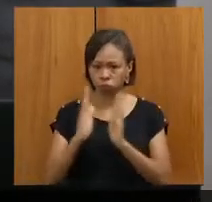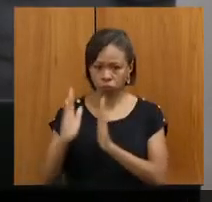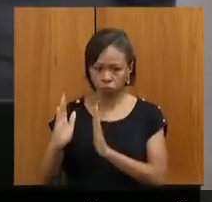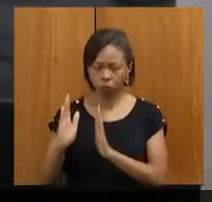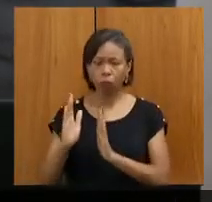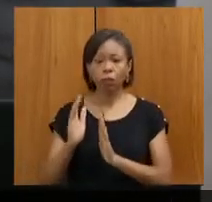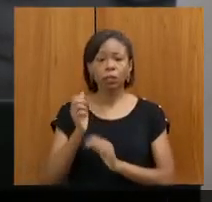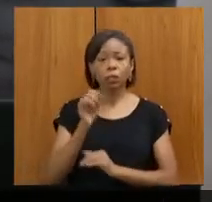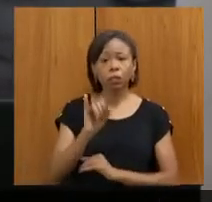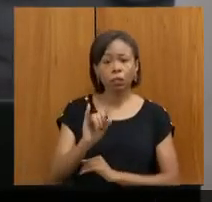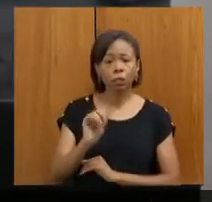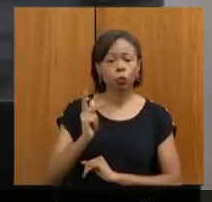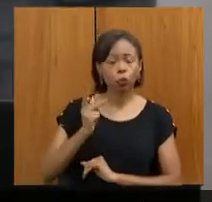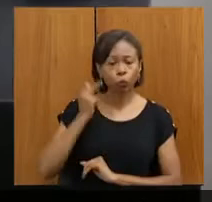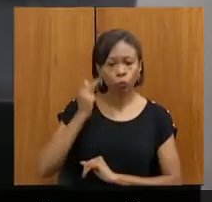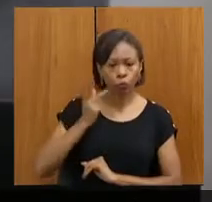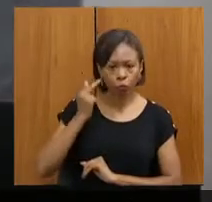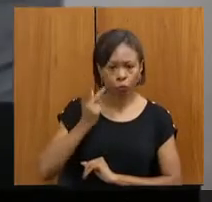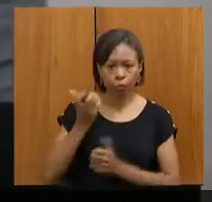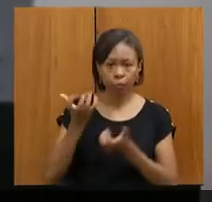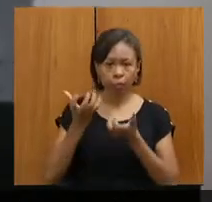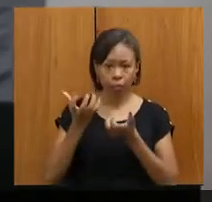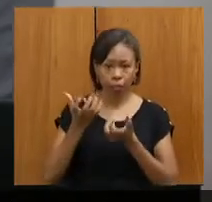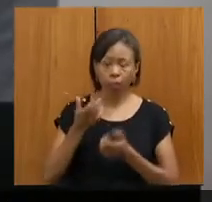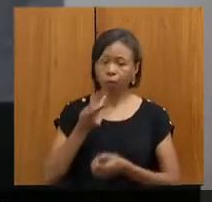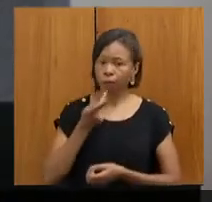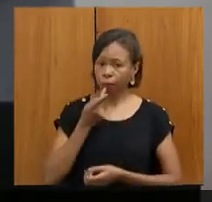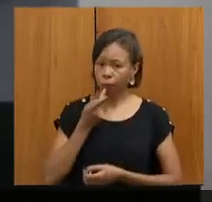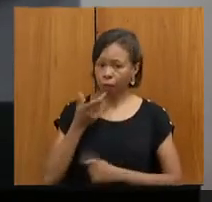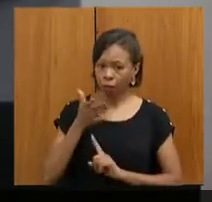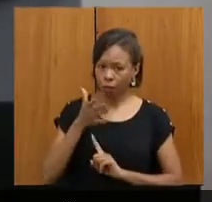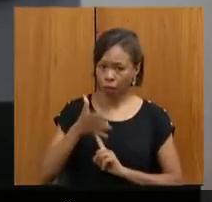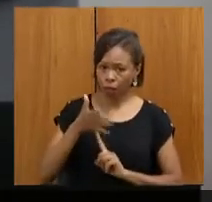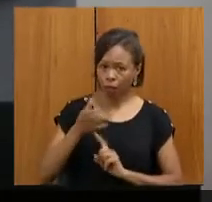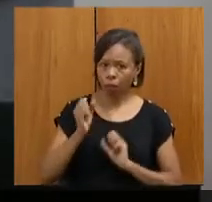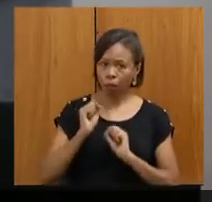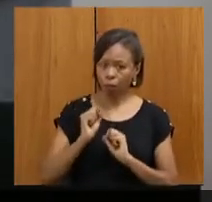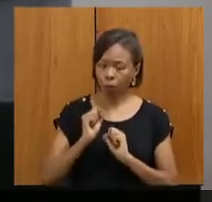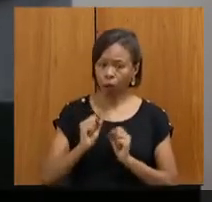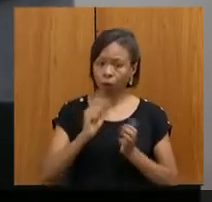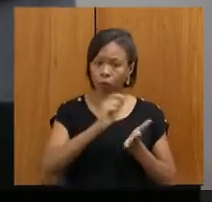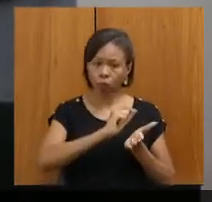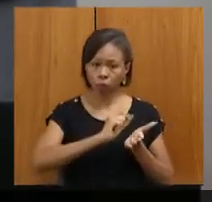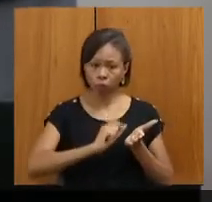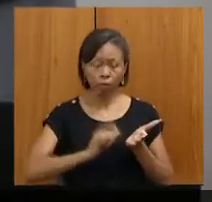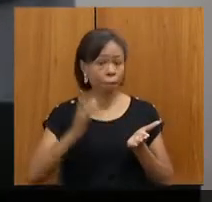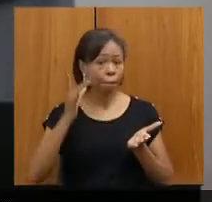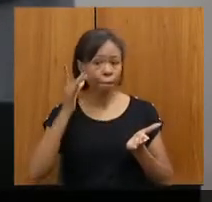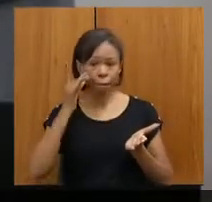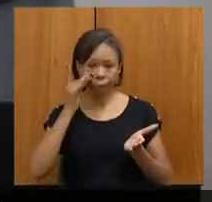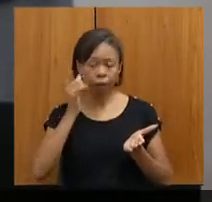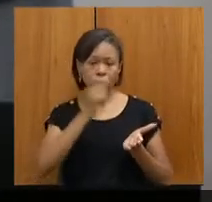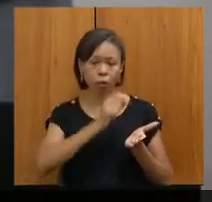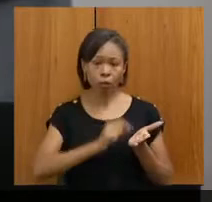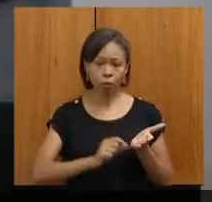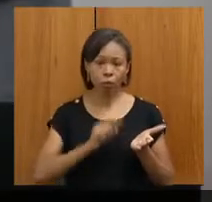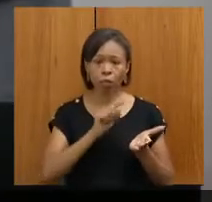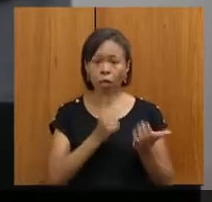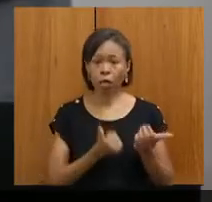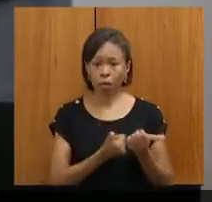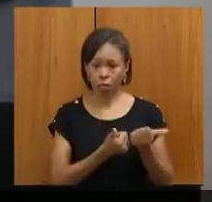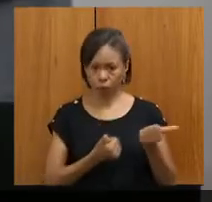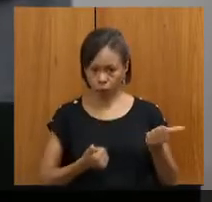que desejarem fazer uso da palavra podem se inscrever pessoalmente junto a assessoria da